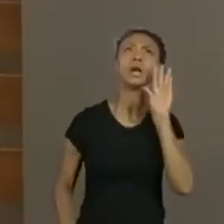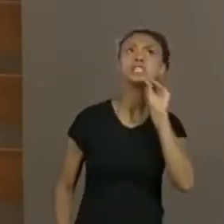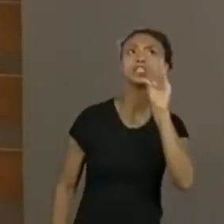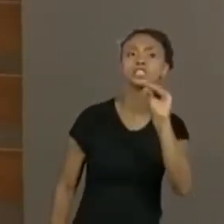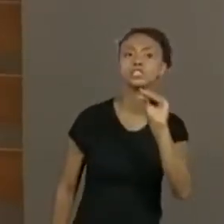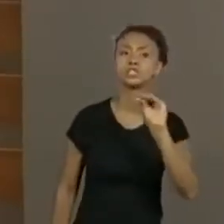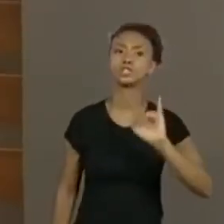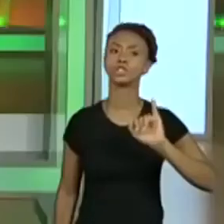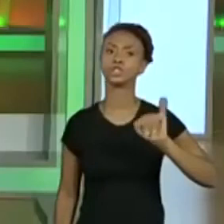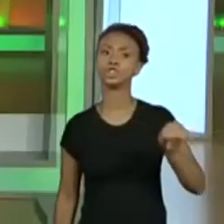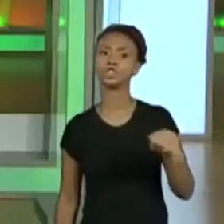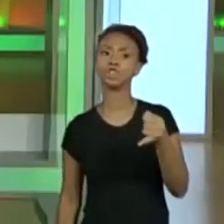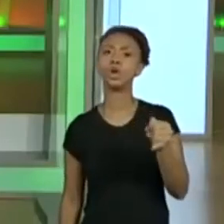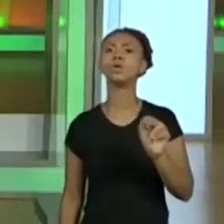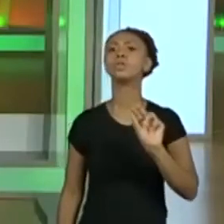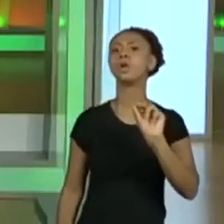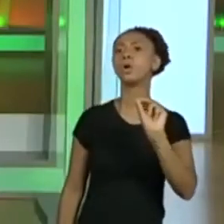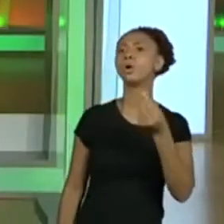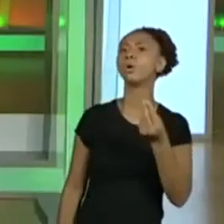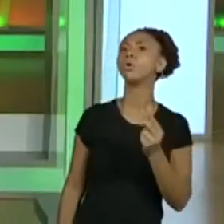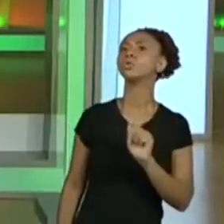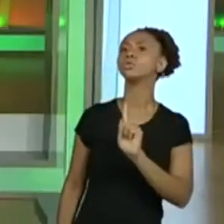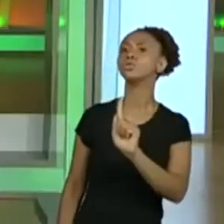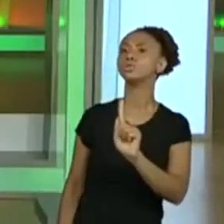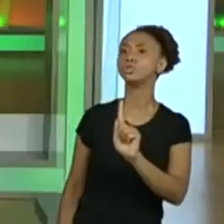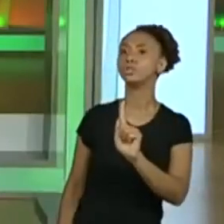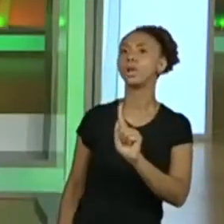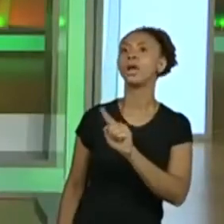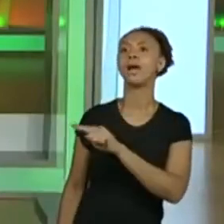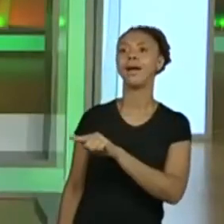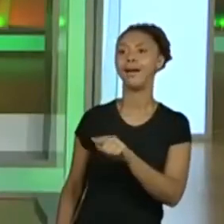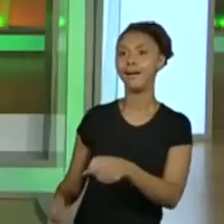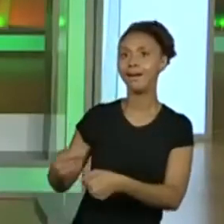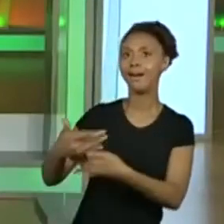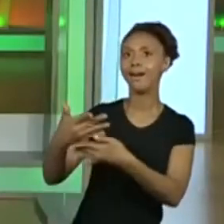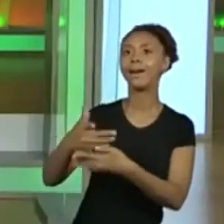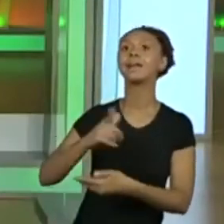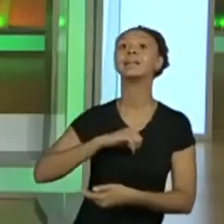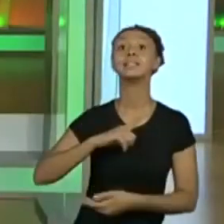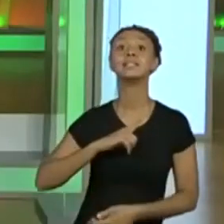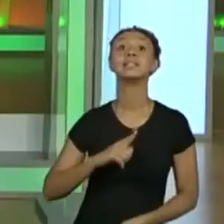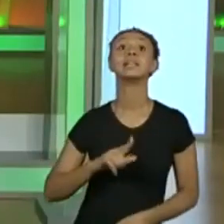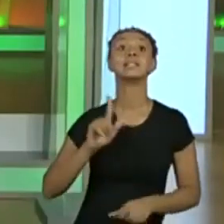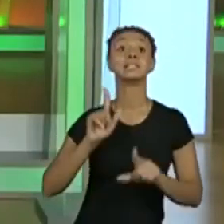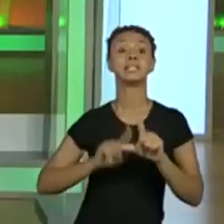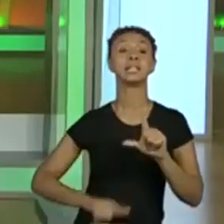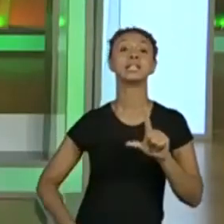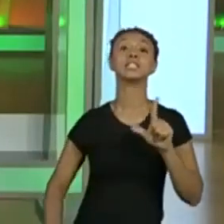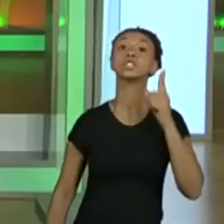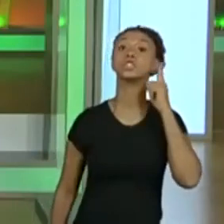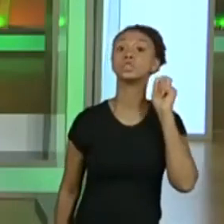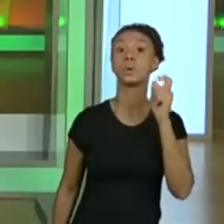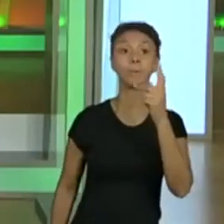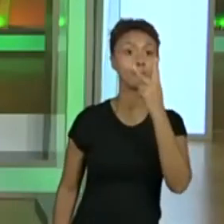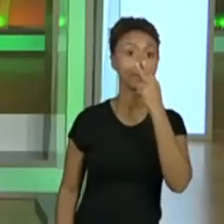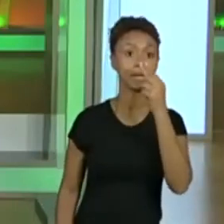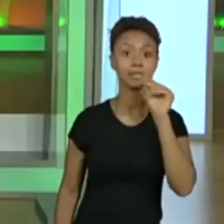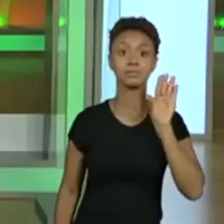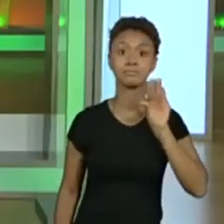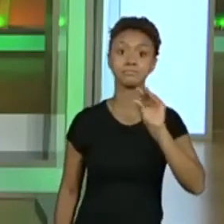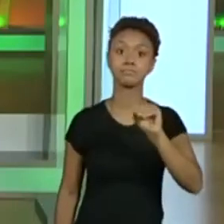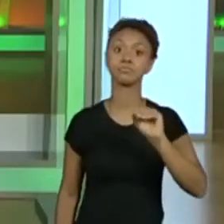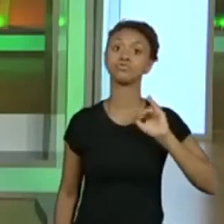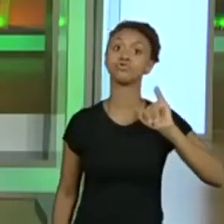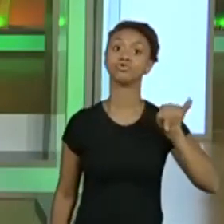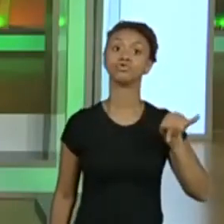som do G, professora Kelly? Ah, professora, isso eles já descobriram. Tem o som do G. Fugir. Fugir. O som do